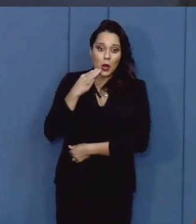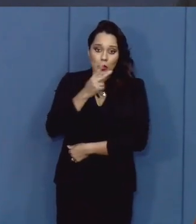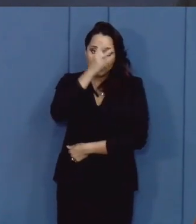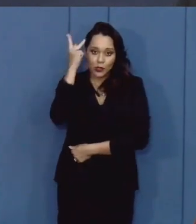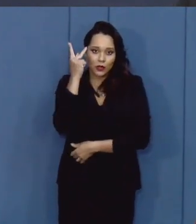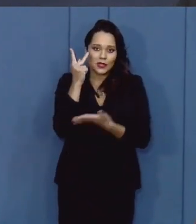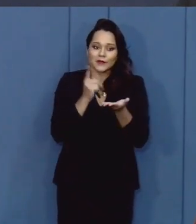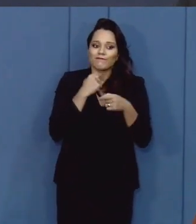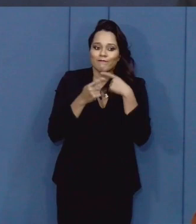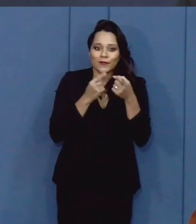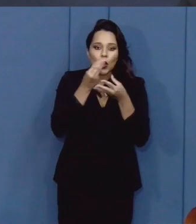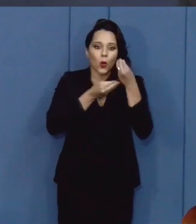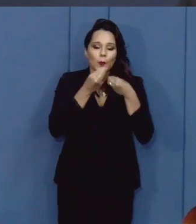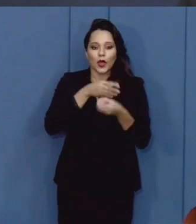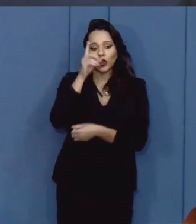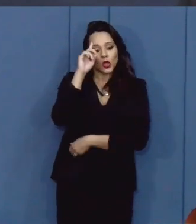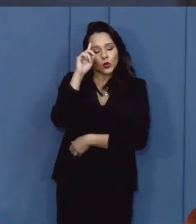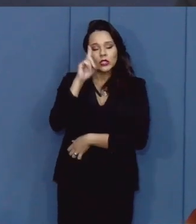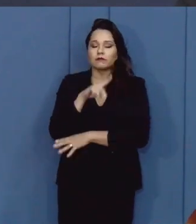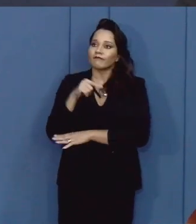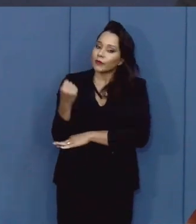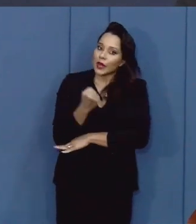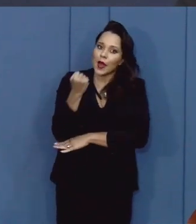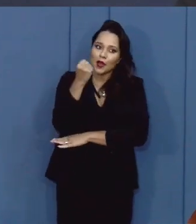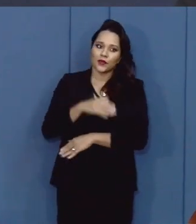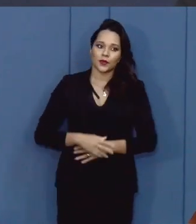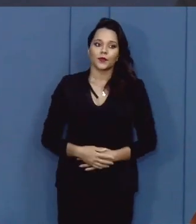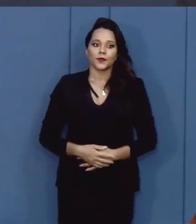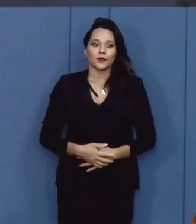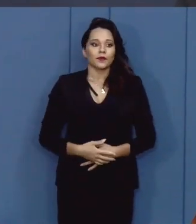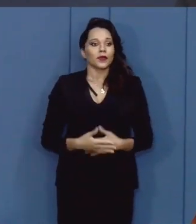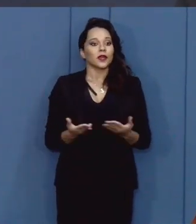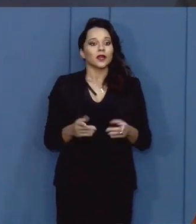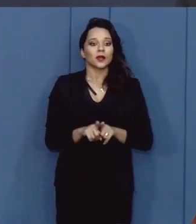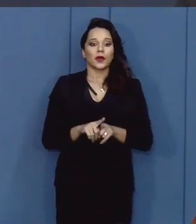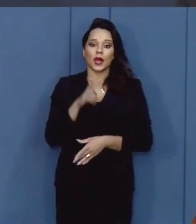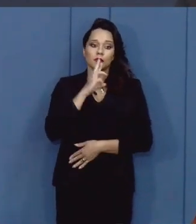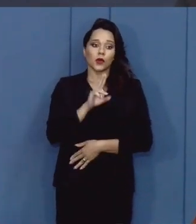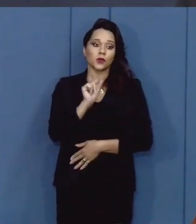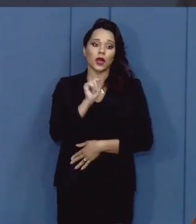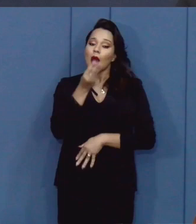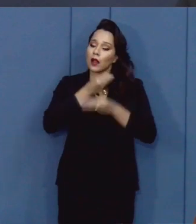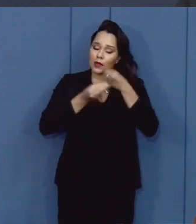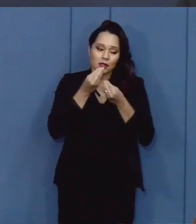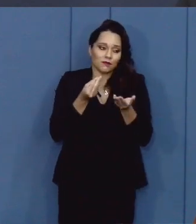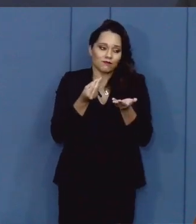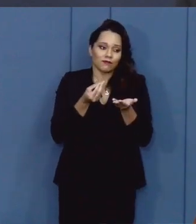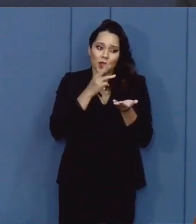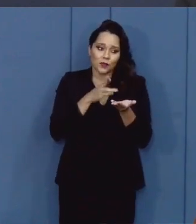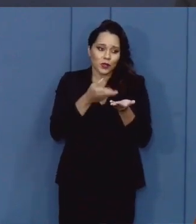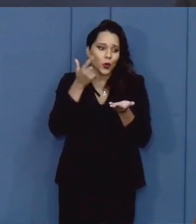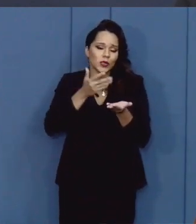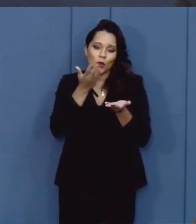pessoas em condições de insegurança alimentar grave. E a solução é a alimentação.